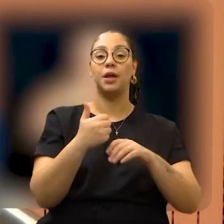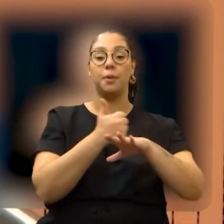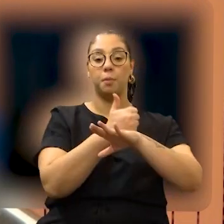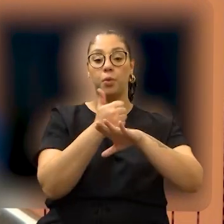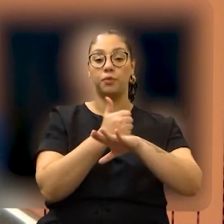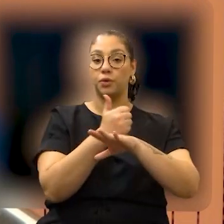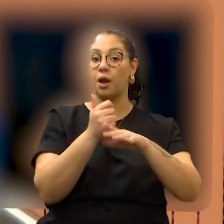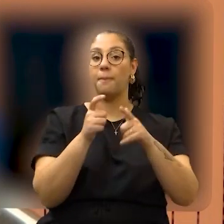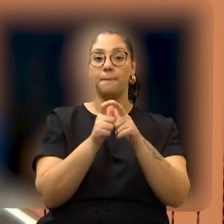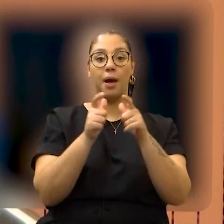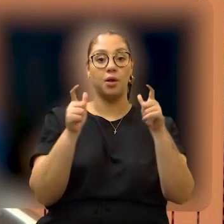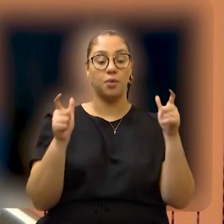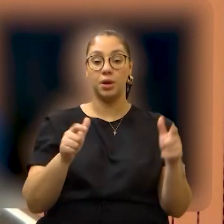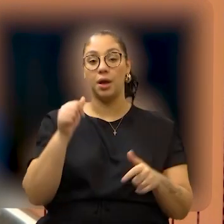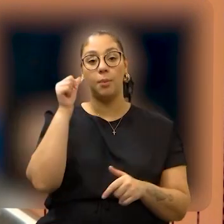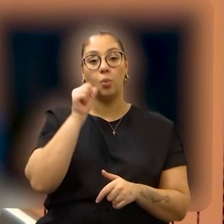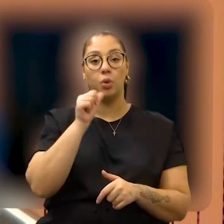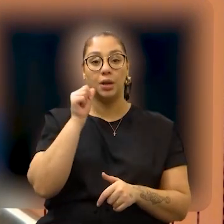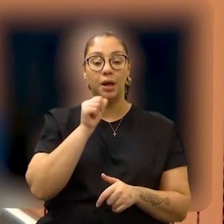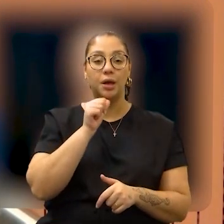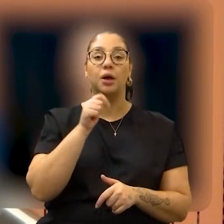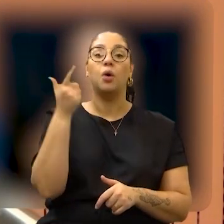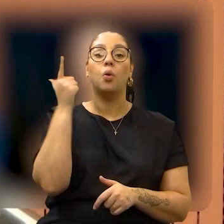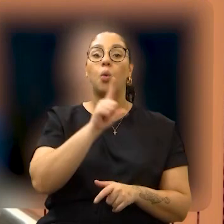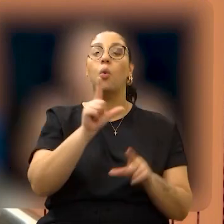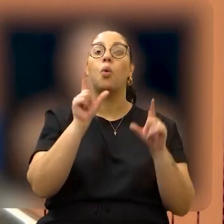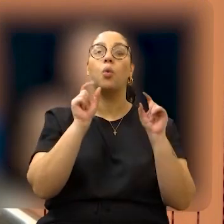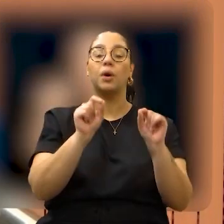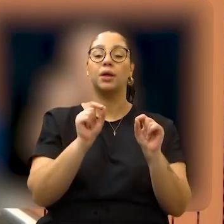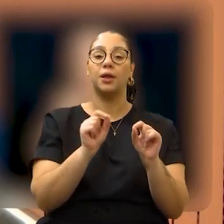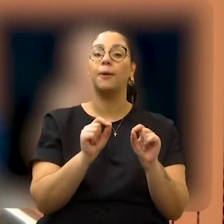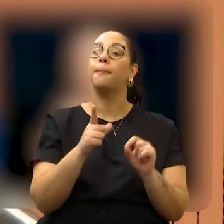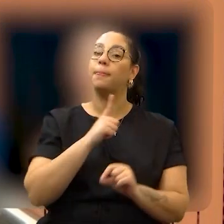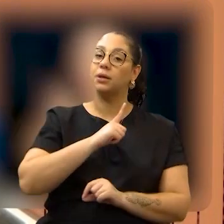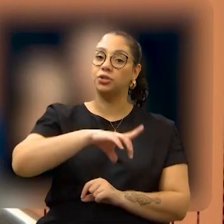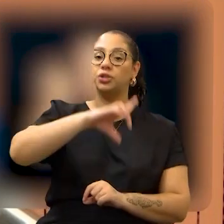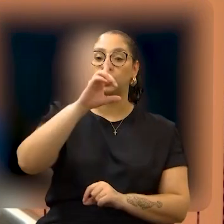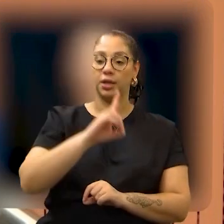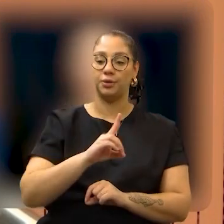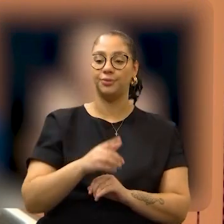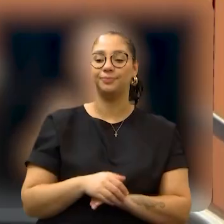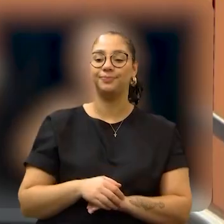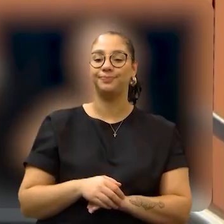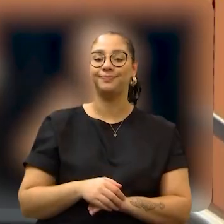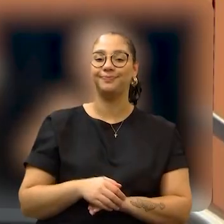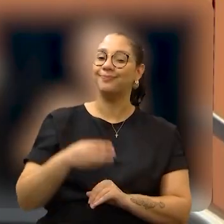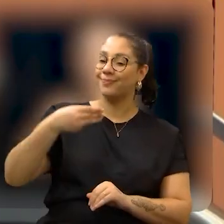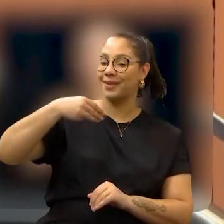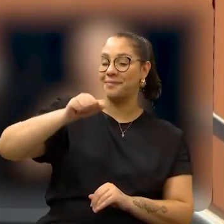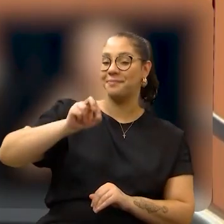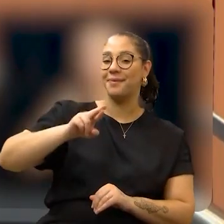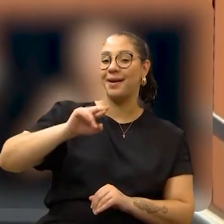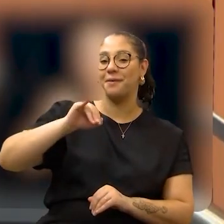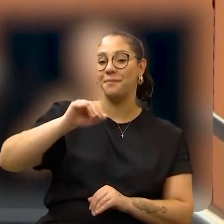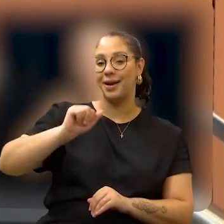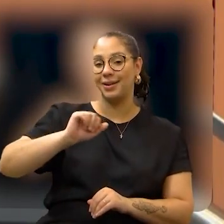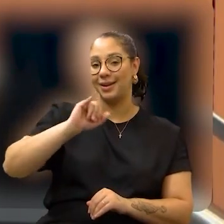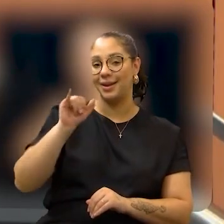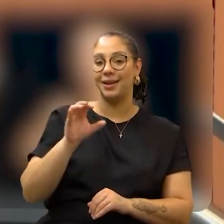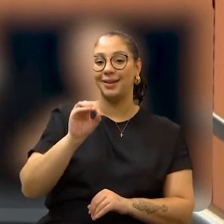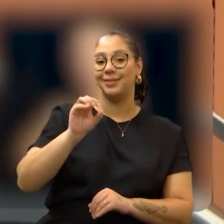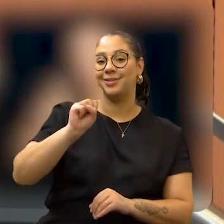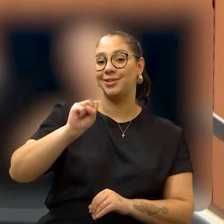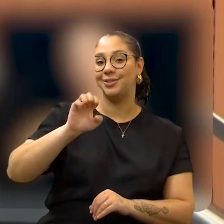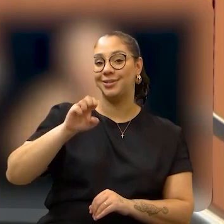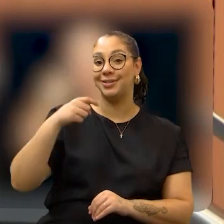essas profissionais, né, nossa grande maioria mulheres, conseguiram finalmente ter os direitos. E a Maria José